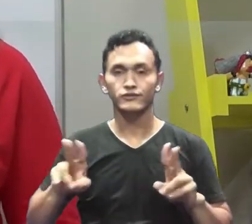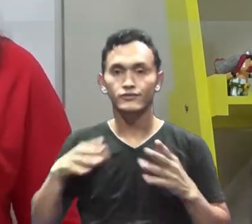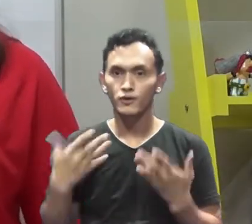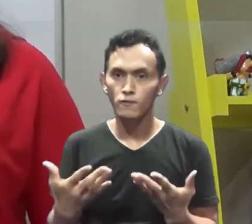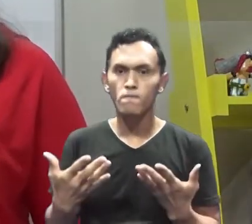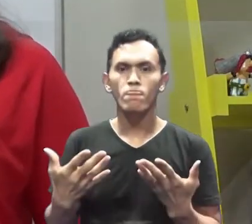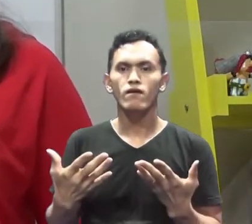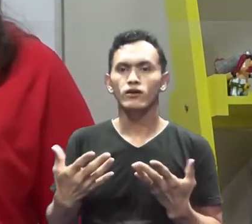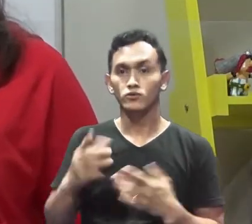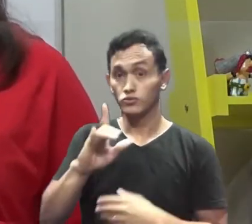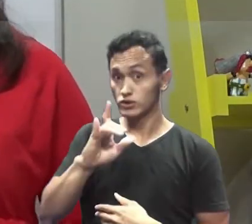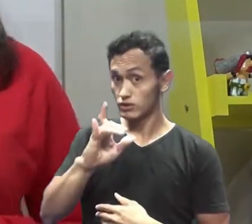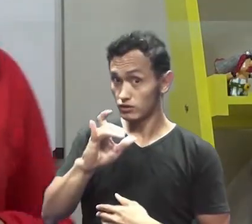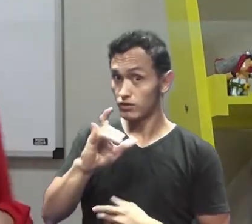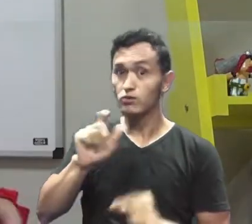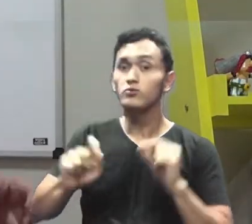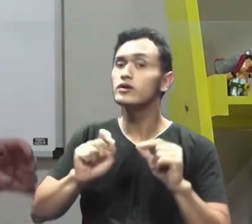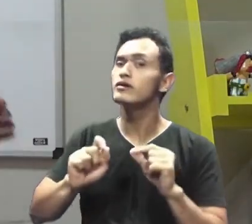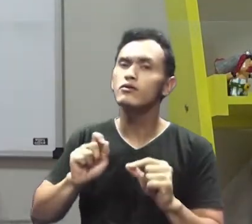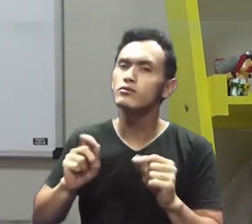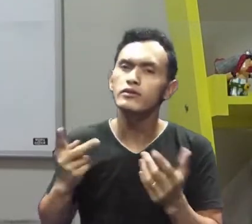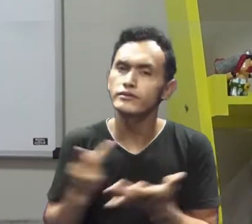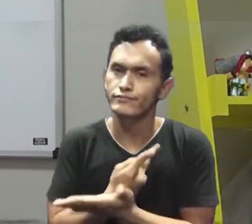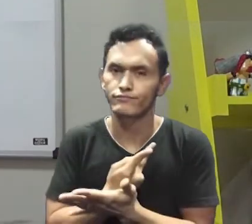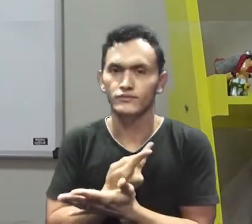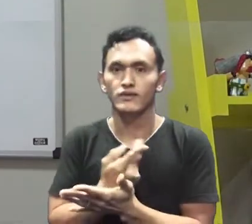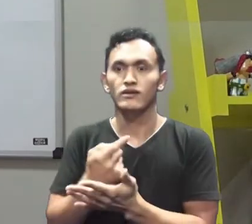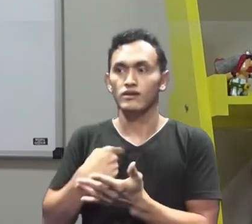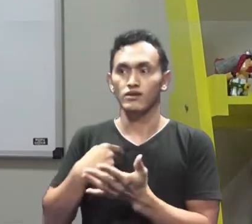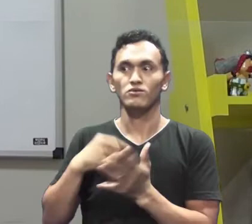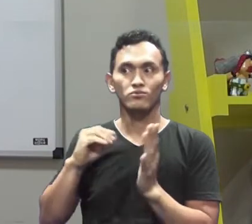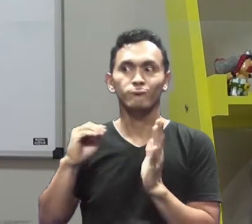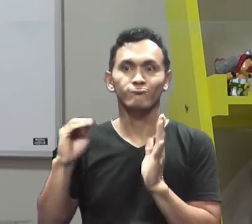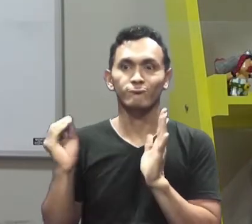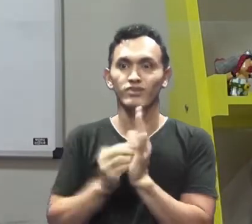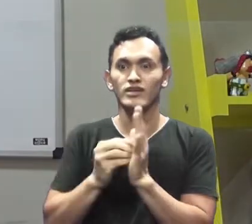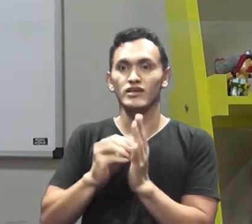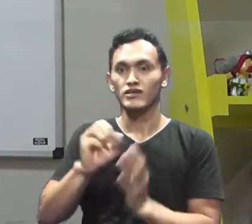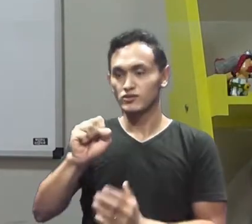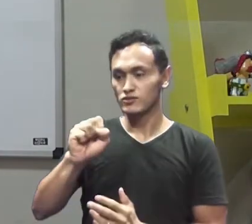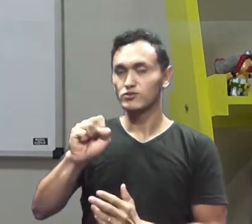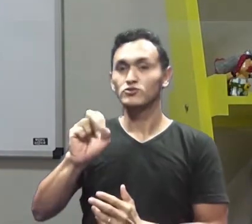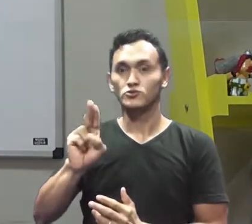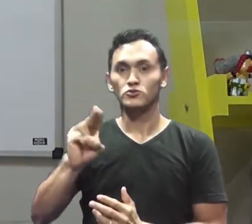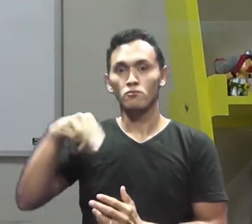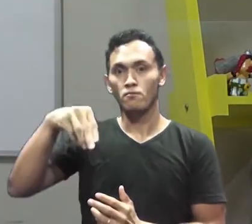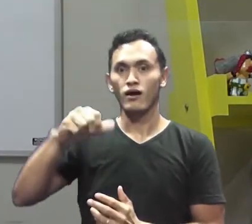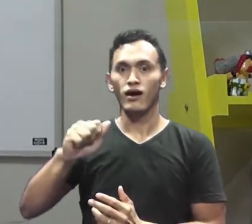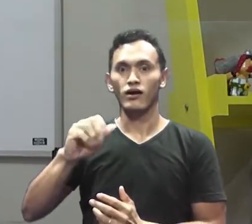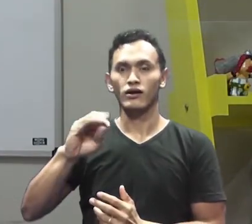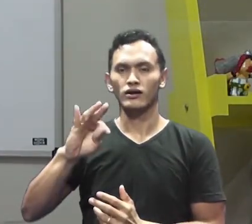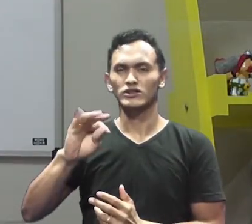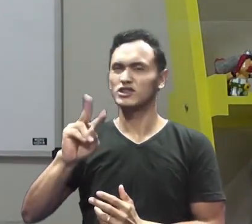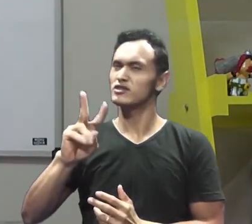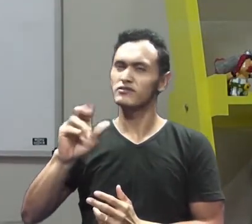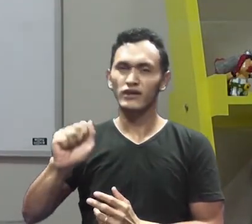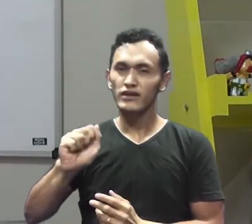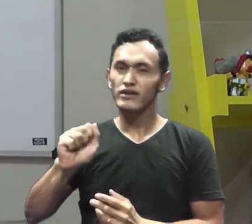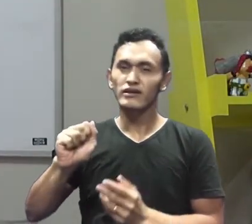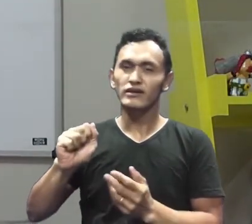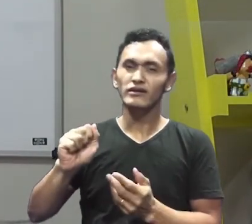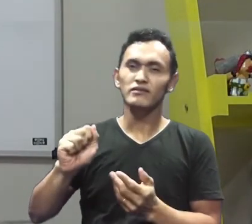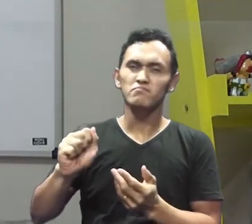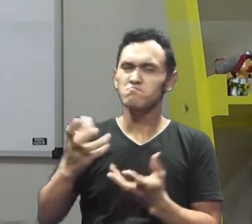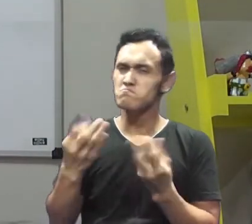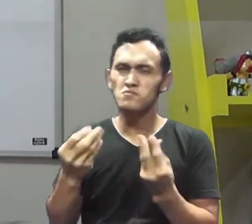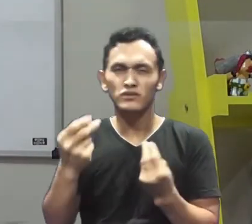no caso do Instagram, o que acontece? Eu coloquei somativa e a maioria das pessoas aprende como somativa. Então